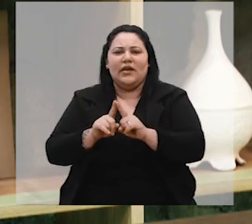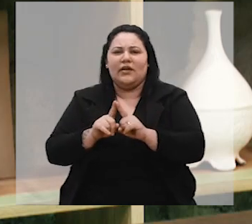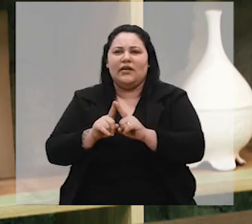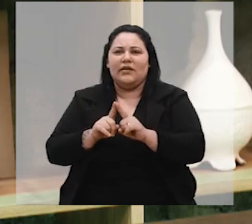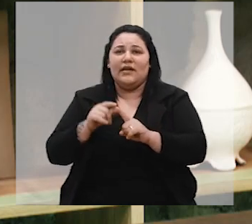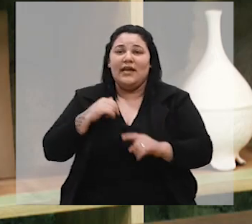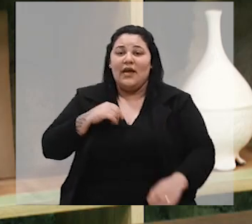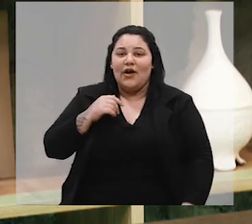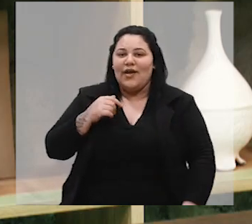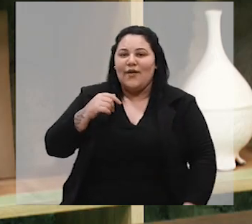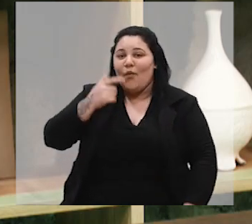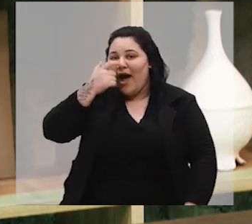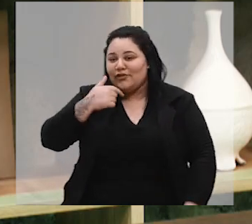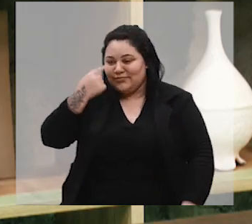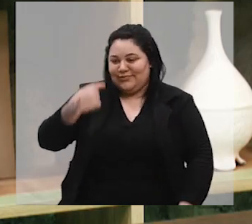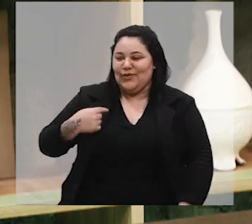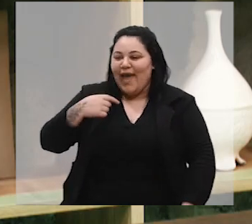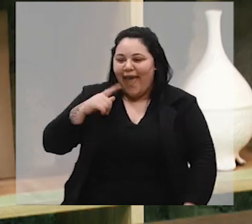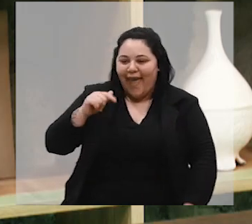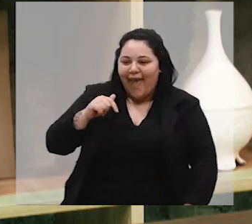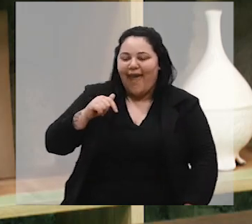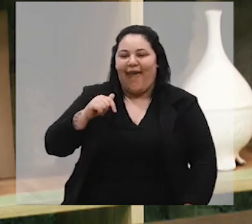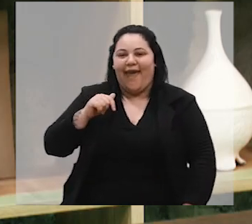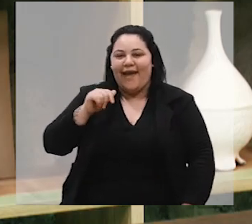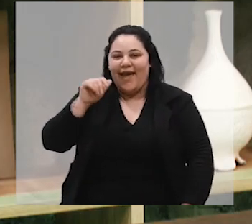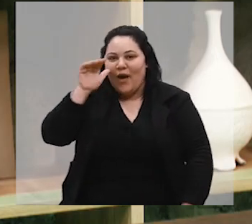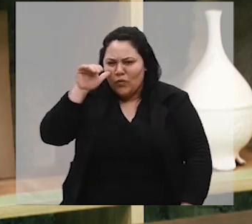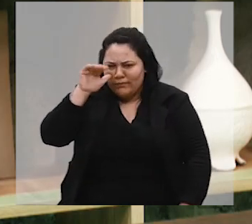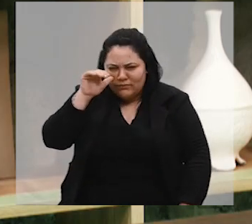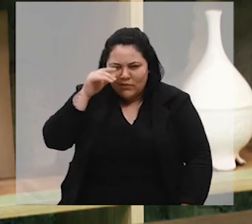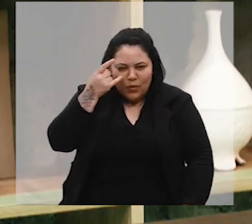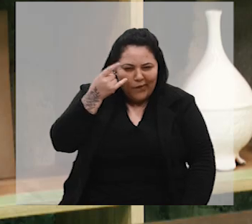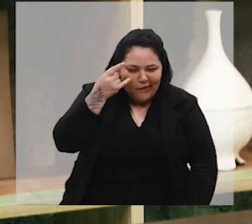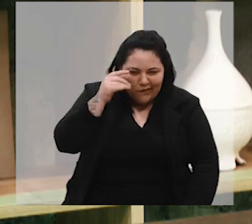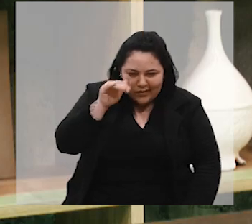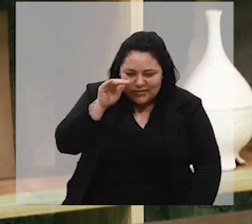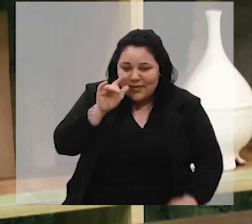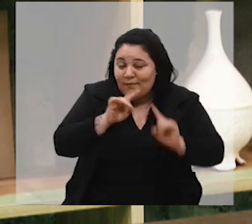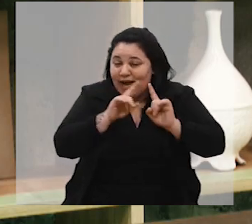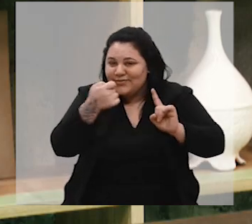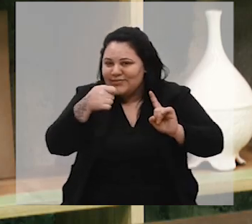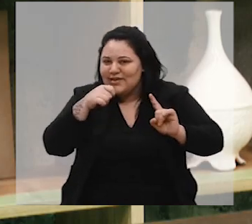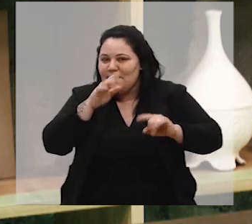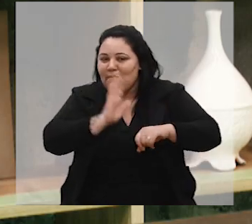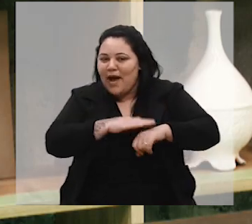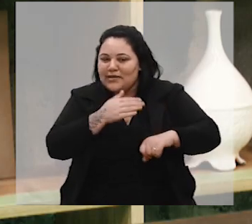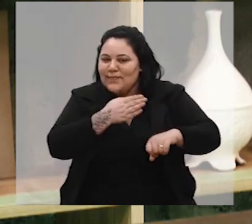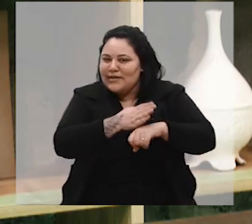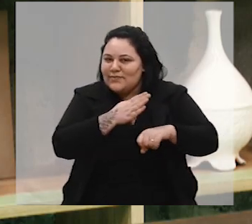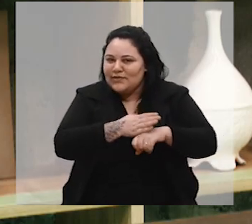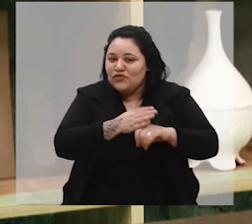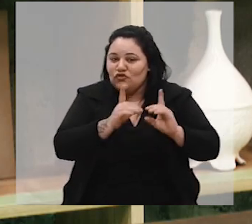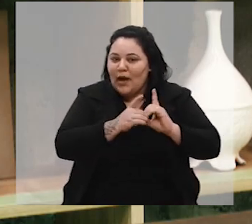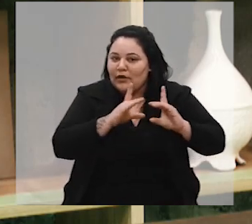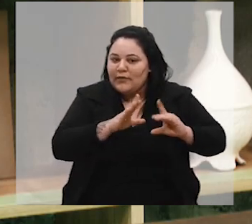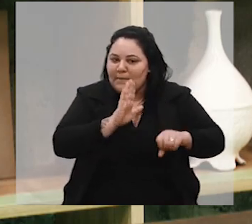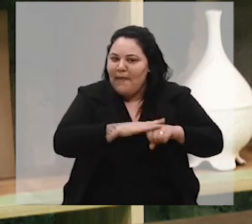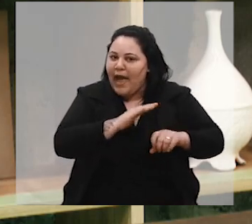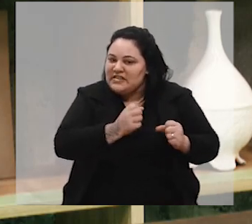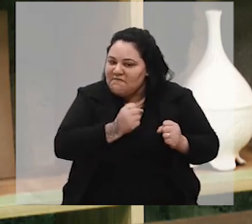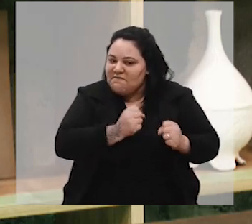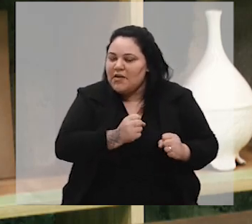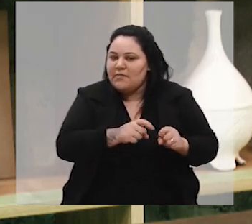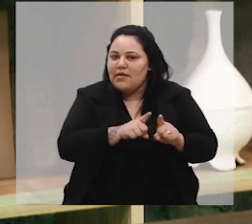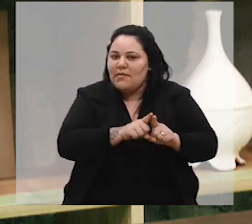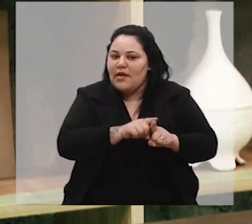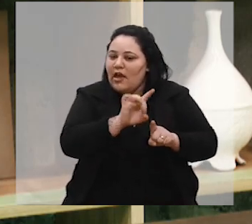bem isso. Acho que a nossa curiosidade faz com que a gente seja mais participativo no processo de construção de uma democracia mais sólida também, eu